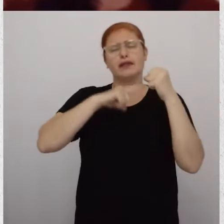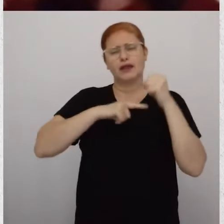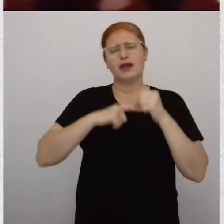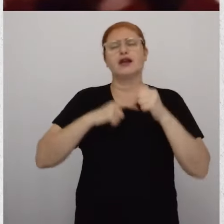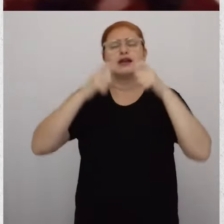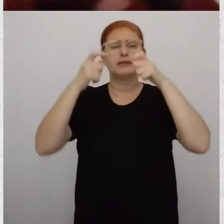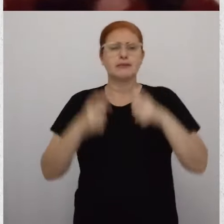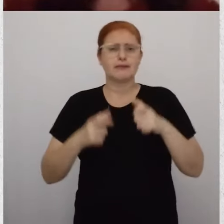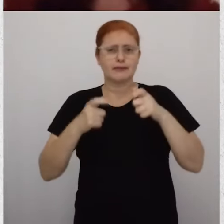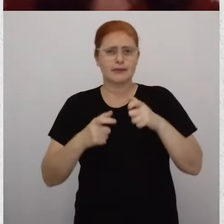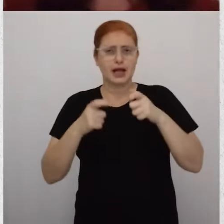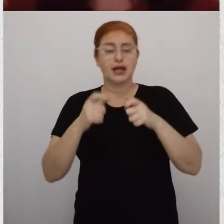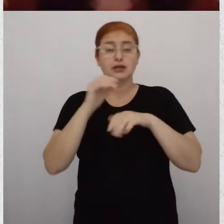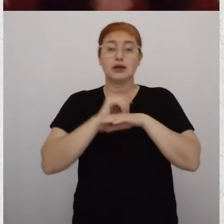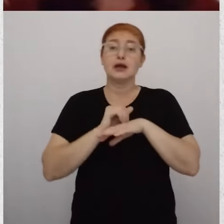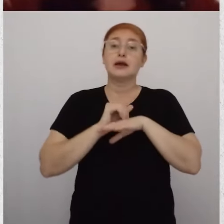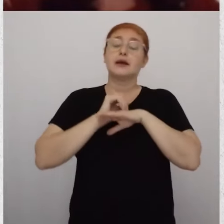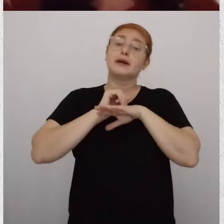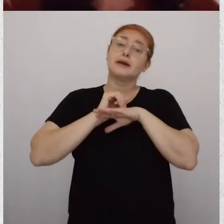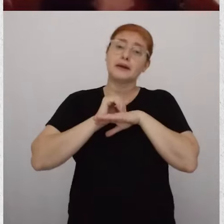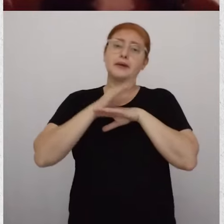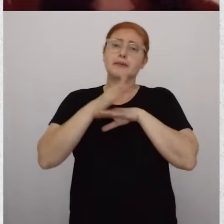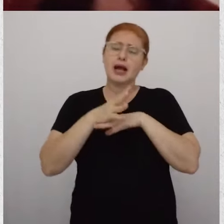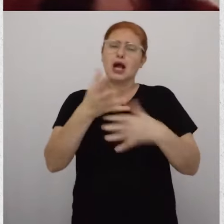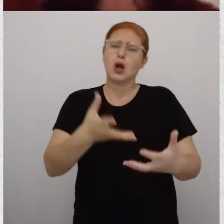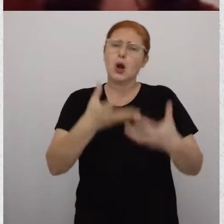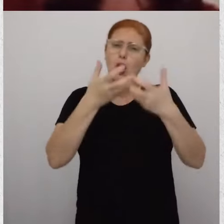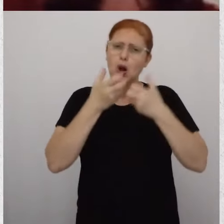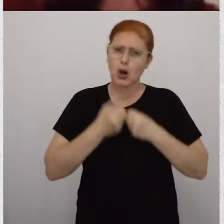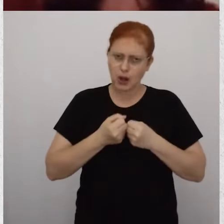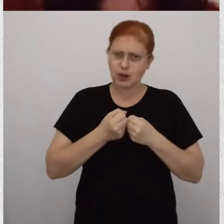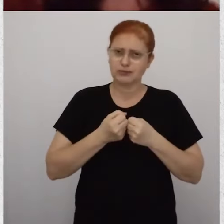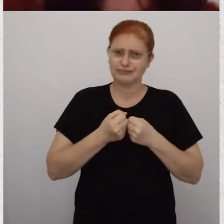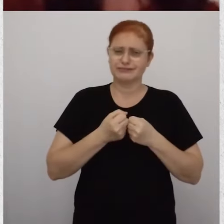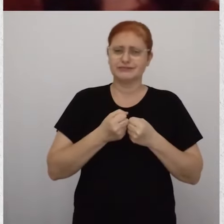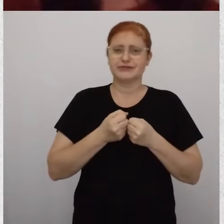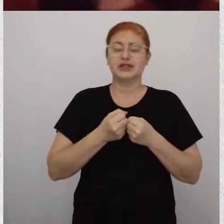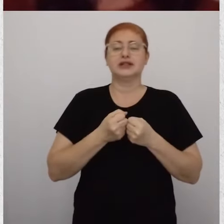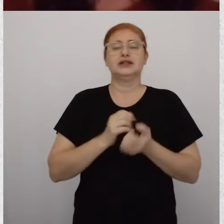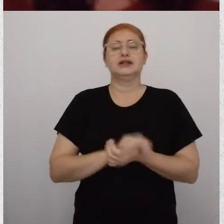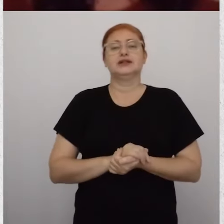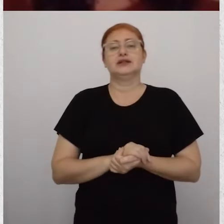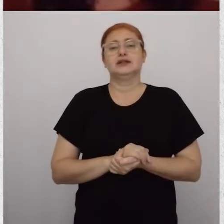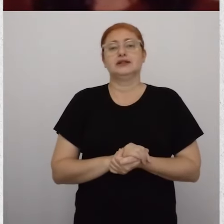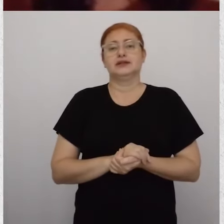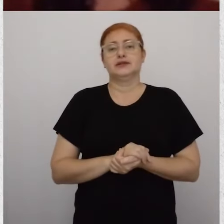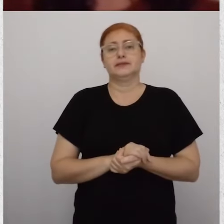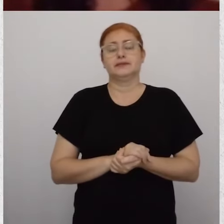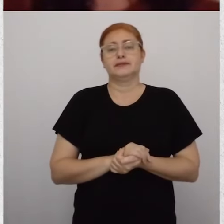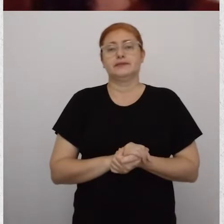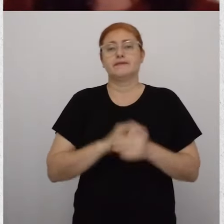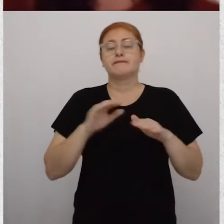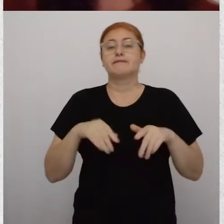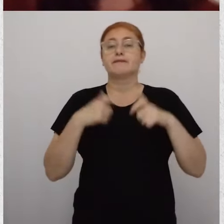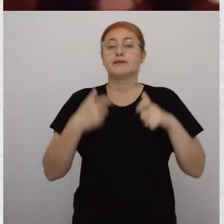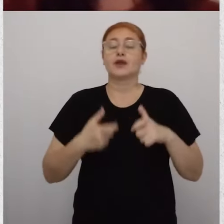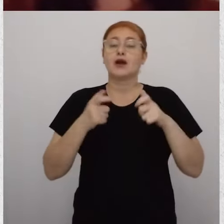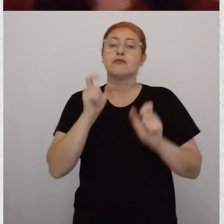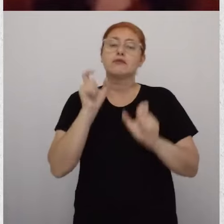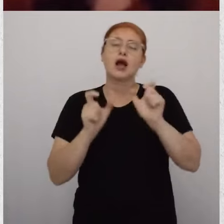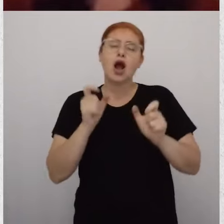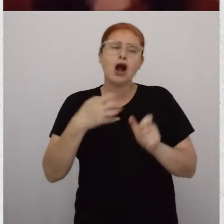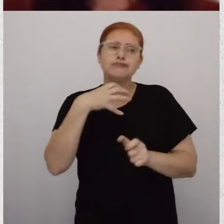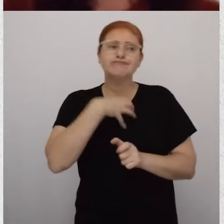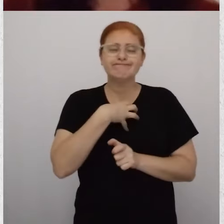pouco mais propícios para esse processo de reflexividade crítica, sabe? Onde as pessoas